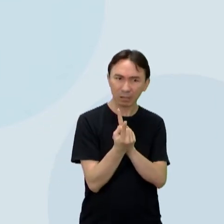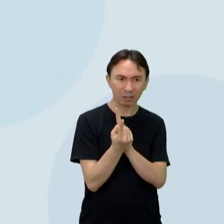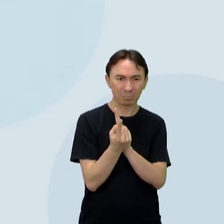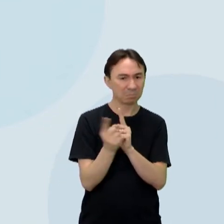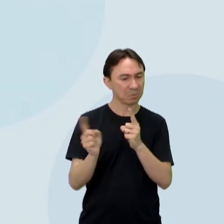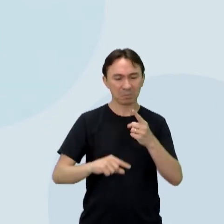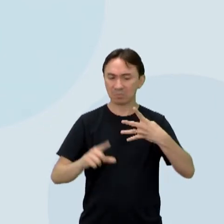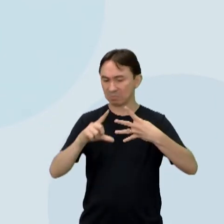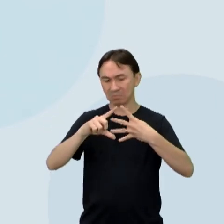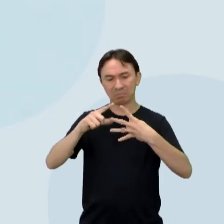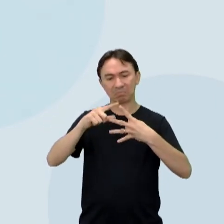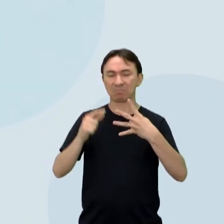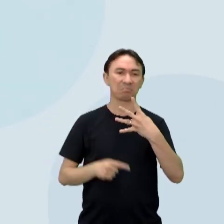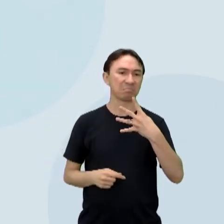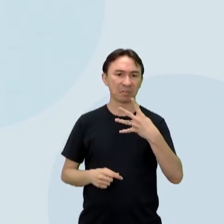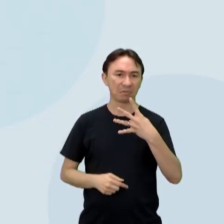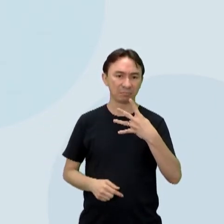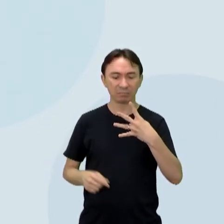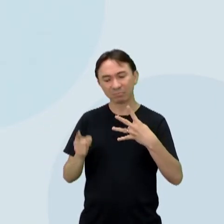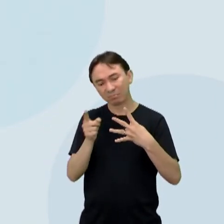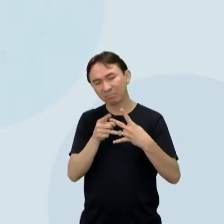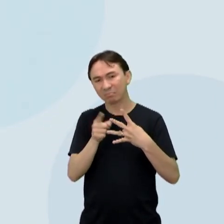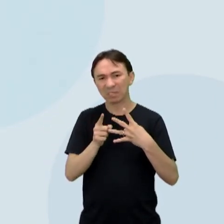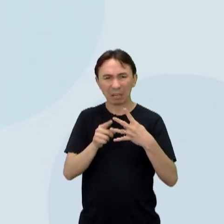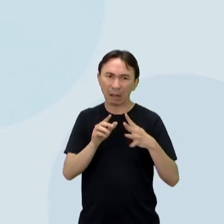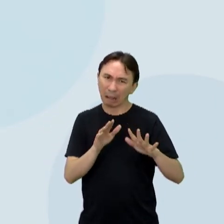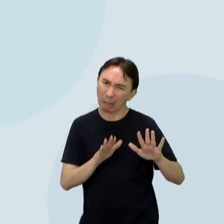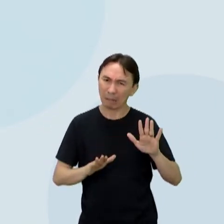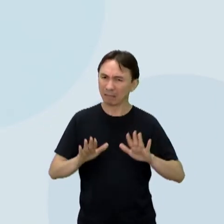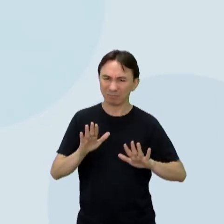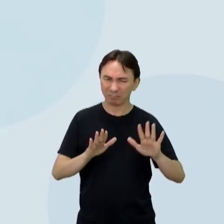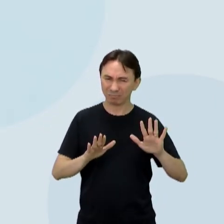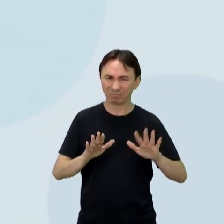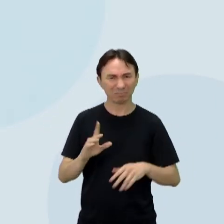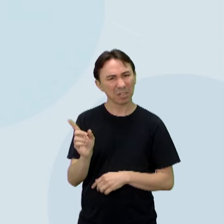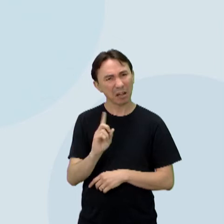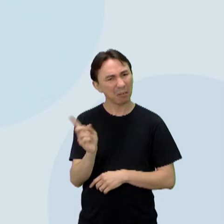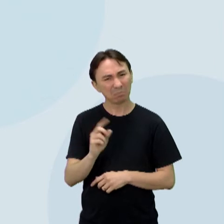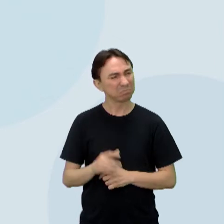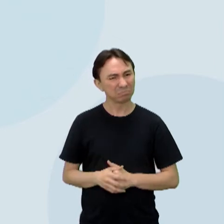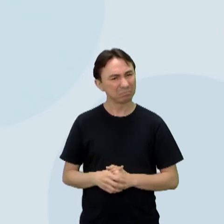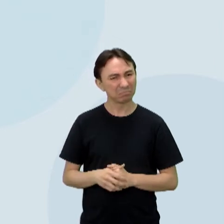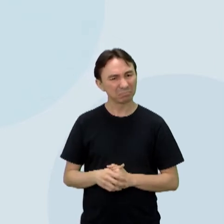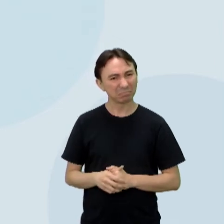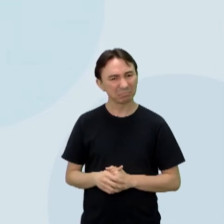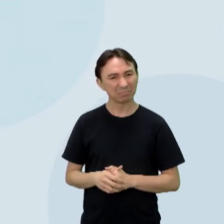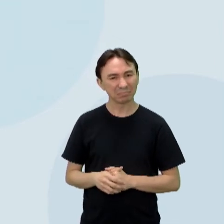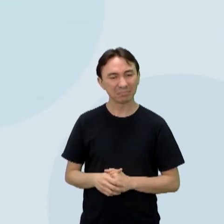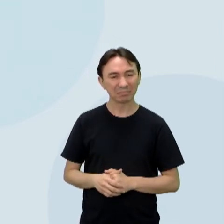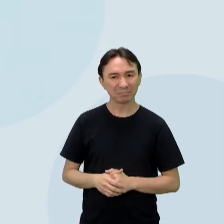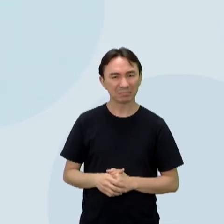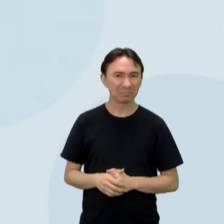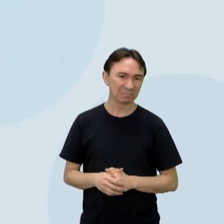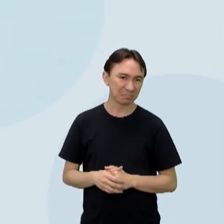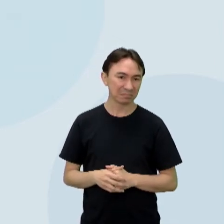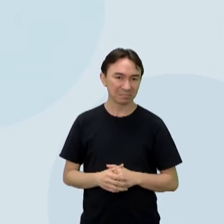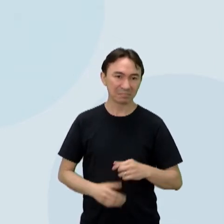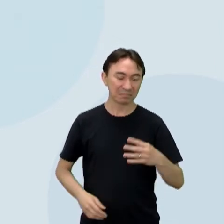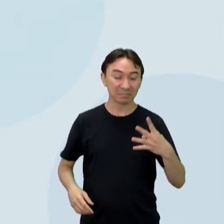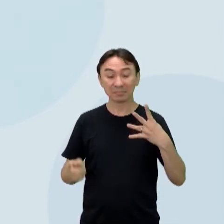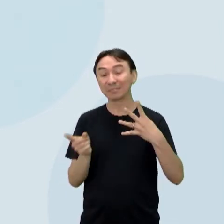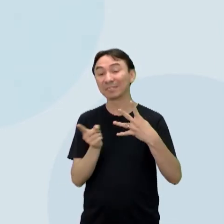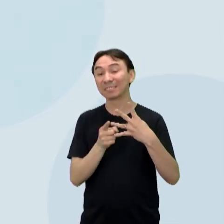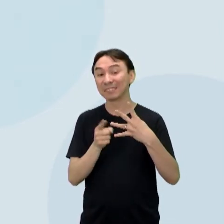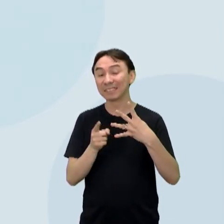mesma linha. Cautelosas? Também não foram moderadas, ninguém estava com certo medo, né? Se prevenindo de alguma coisa.